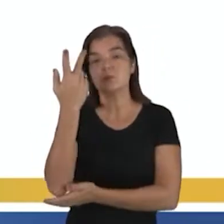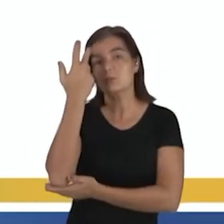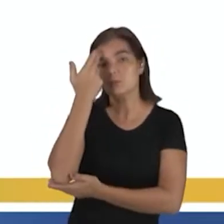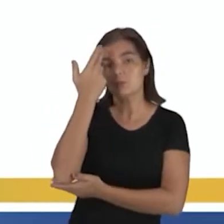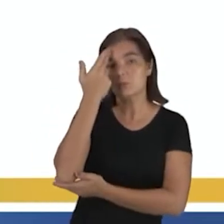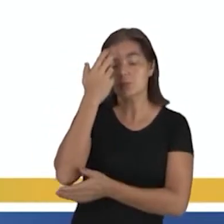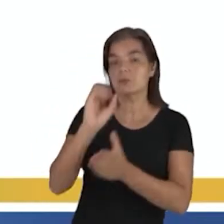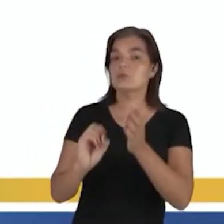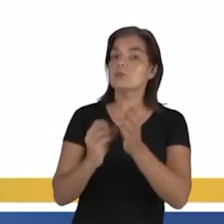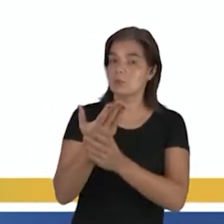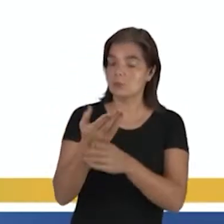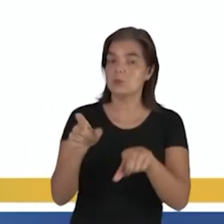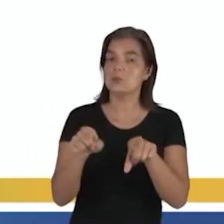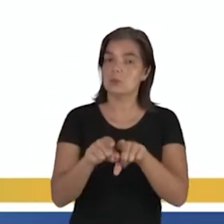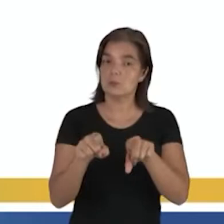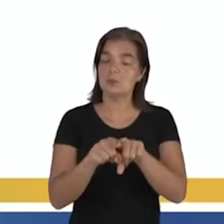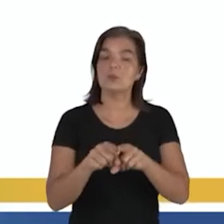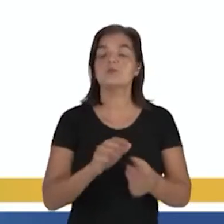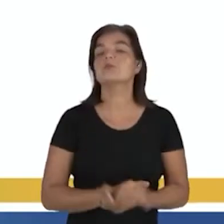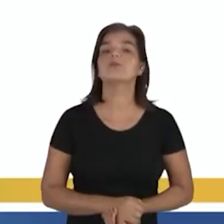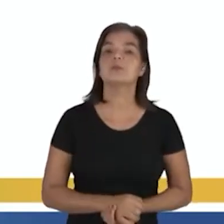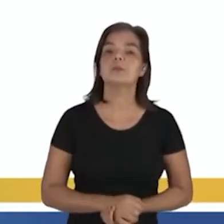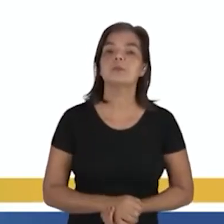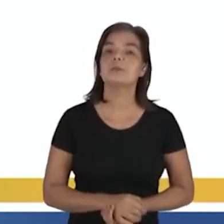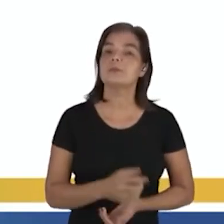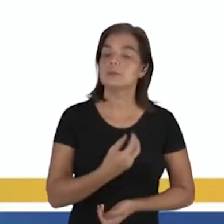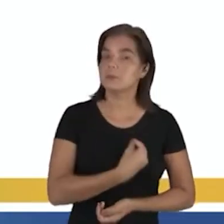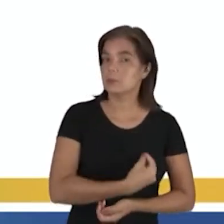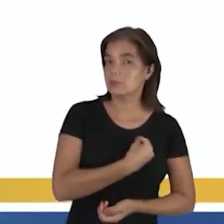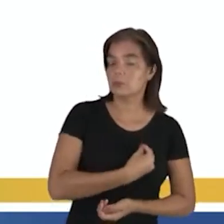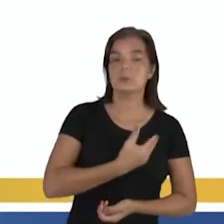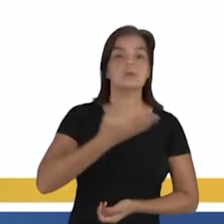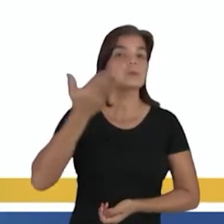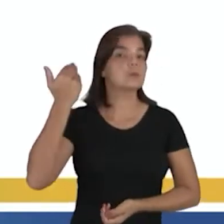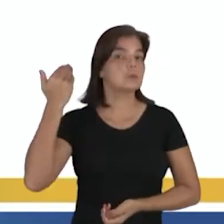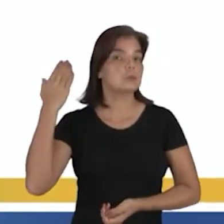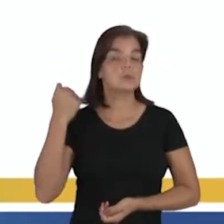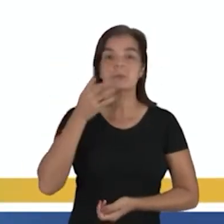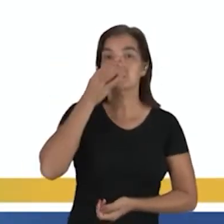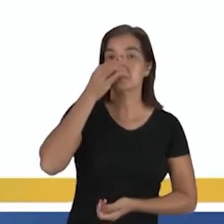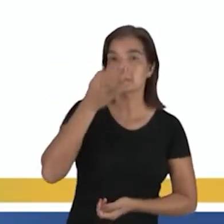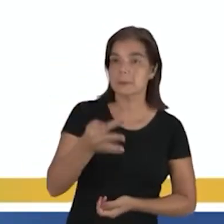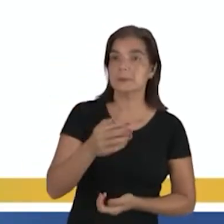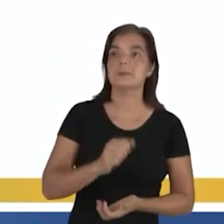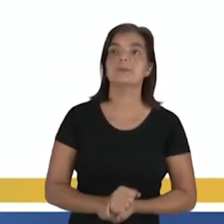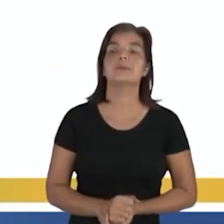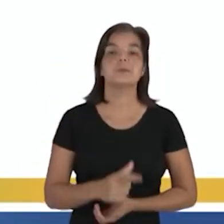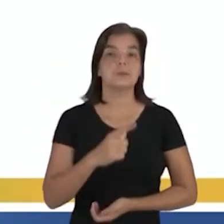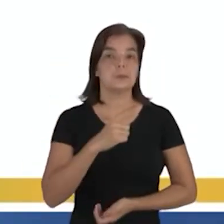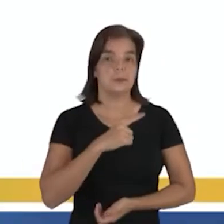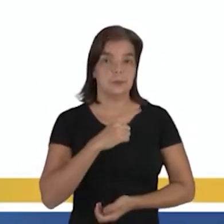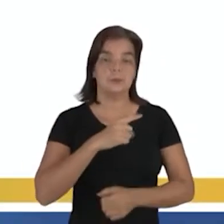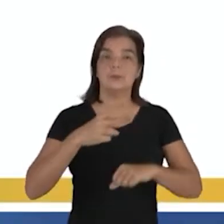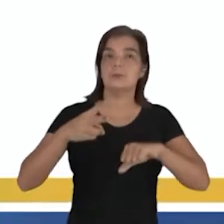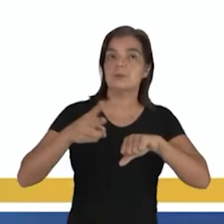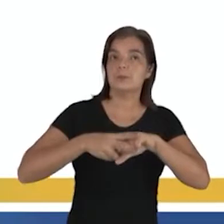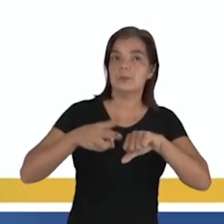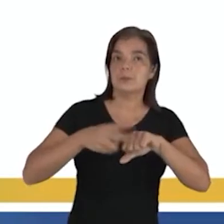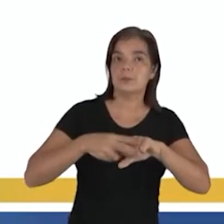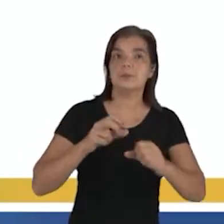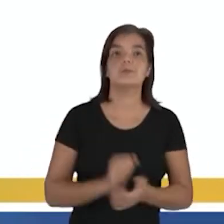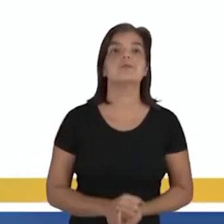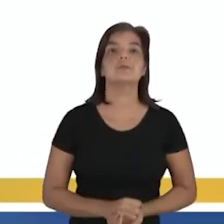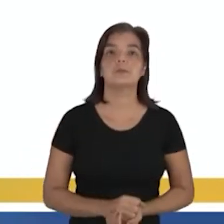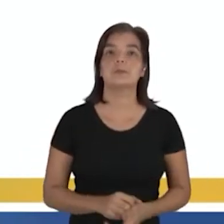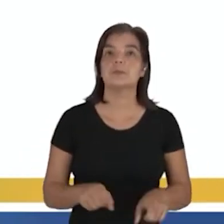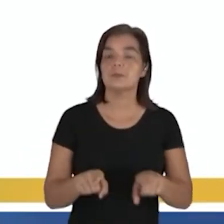que está conjugado em determinado tempo, presente, passado, futuro, nós temos a forma verbal